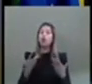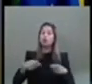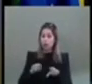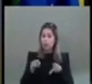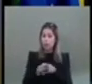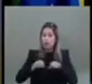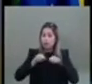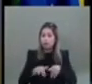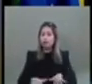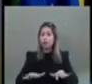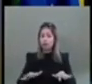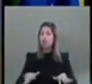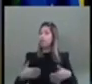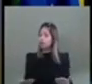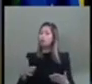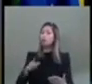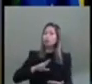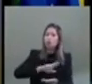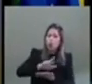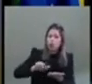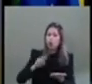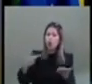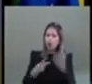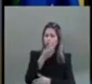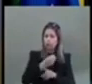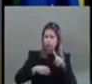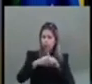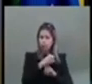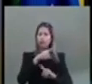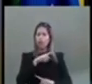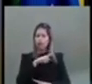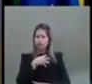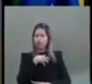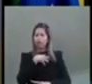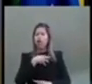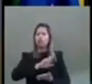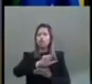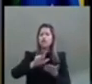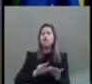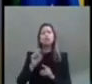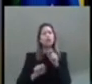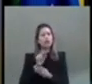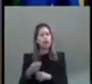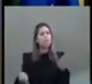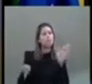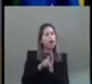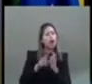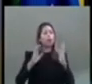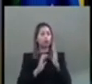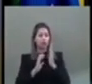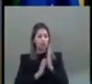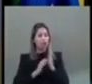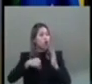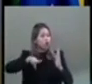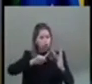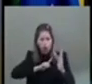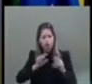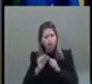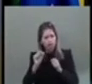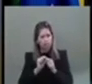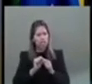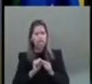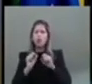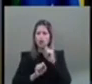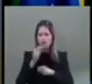isto bem e tem ocorrido a sociedade diante da indiferença inércia omissão do Senado não temos cumprido nossa missão